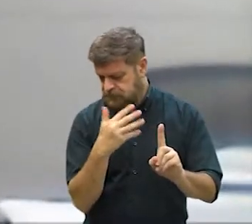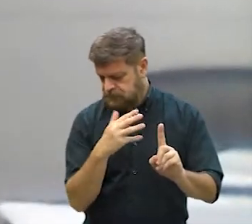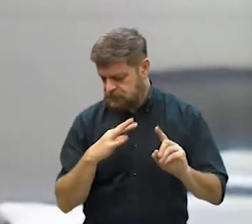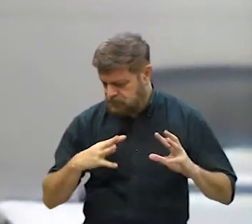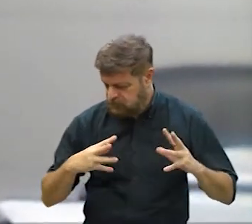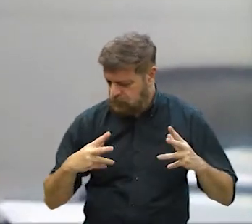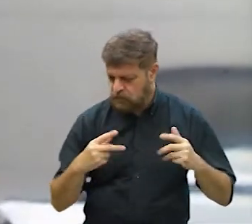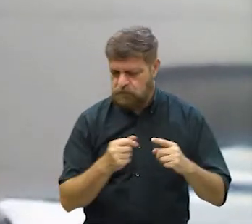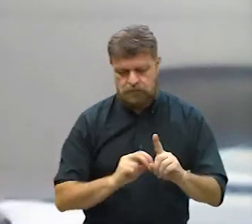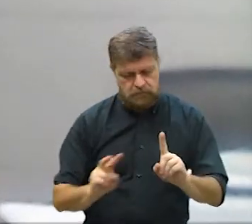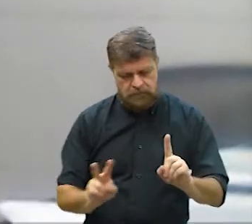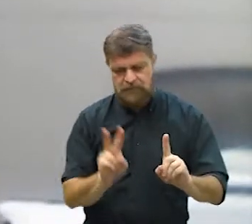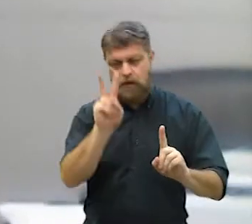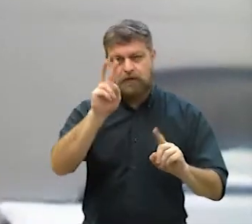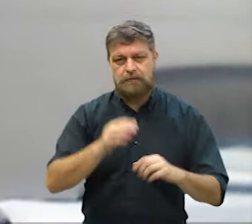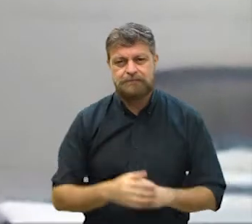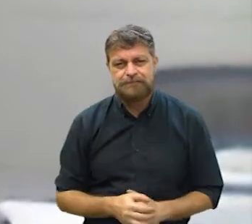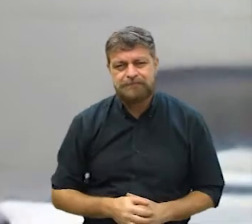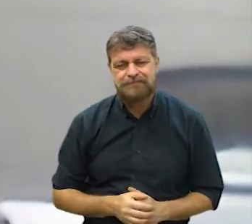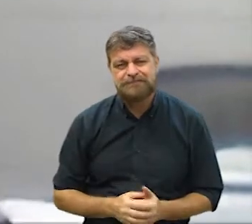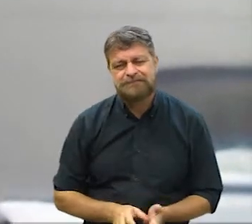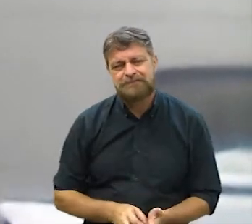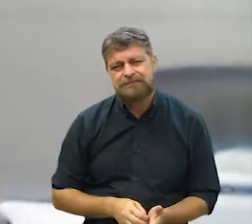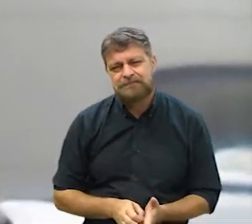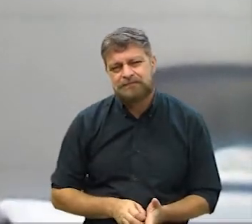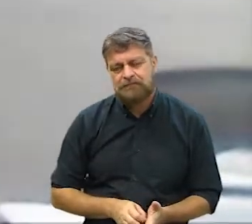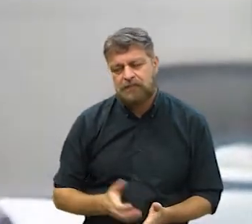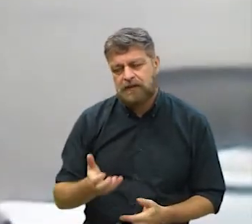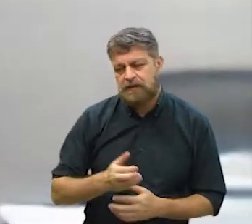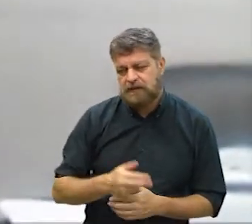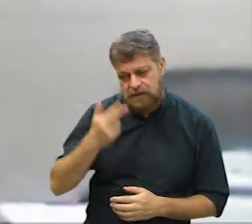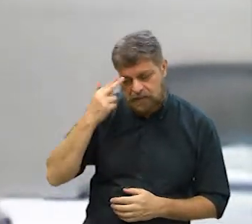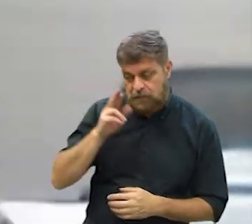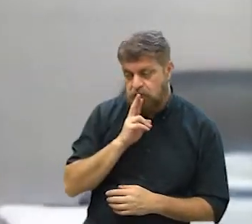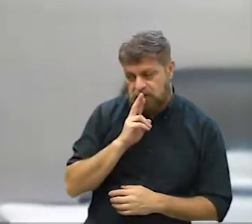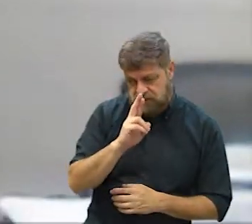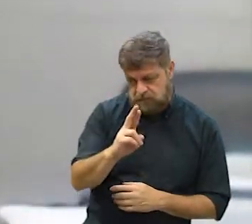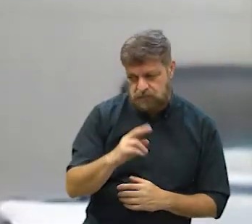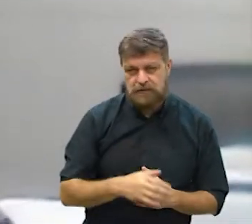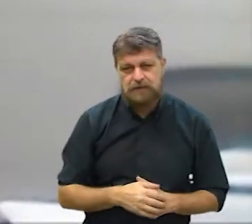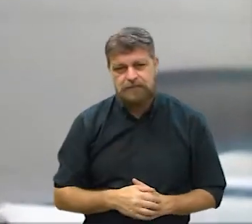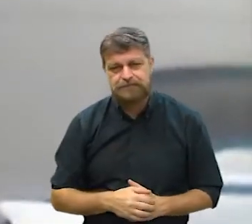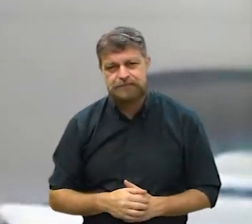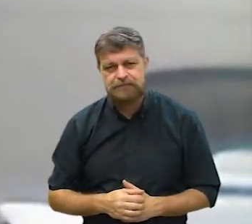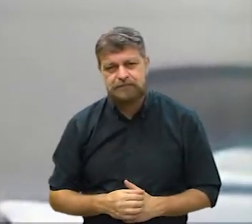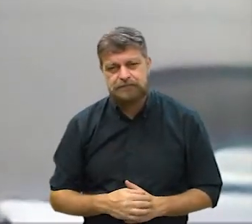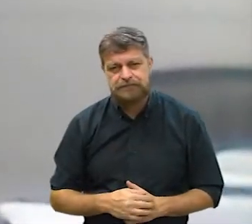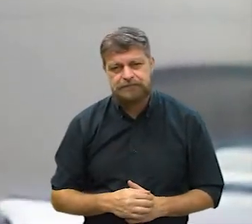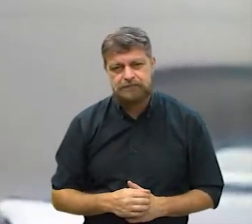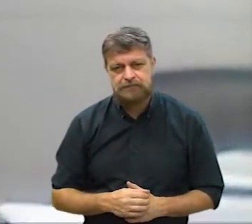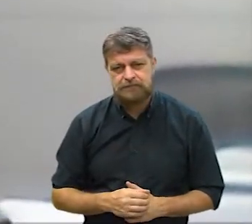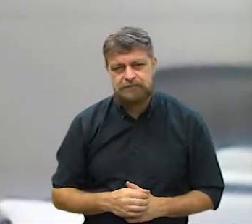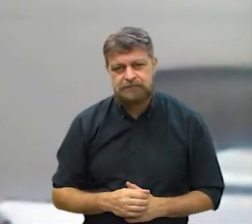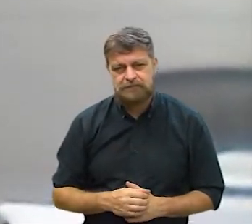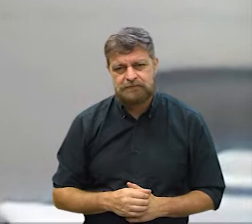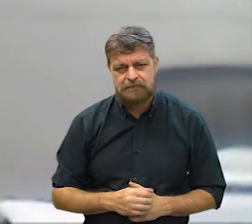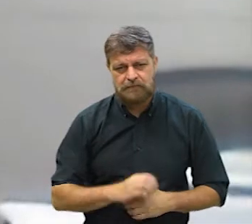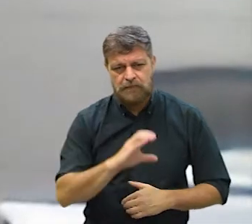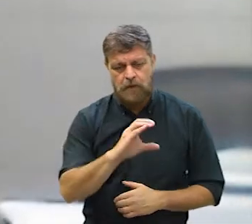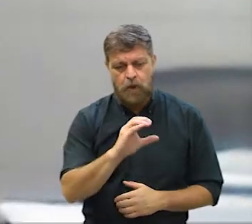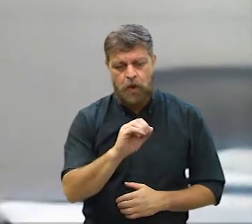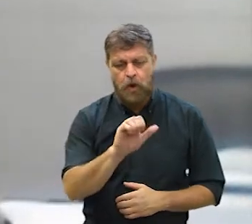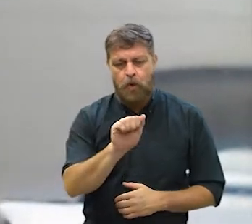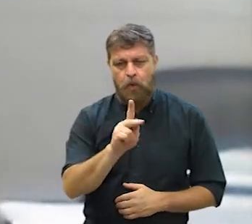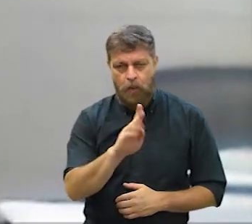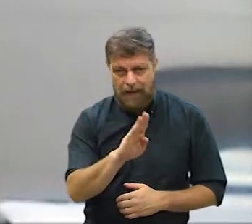todas essas qualificações, esses adjetivos. Respondendo à pergunta do Gabriel,